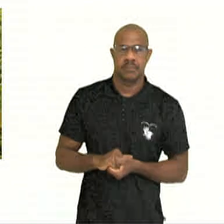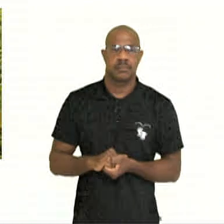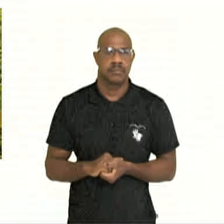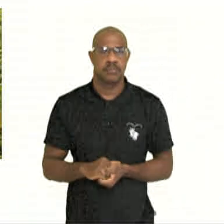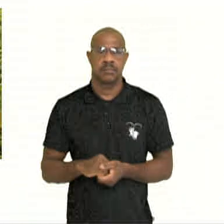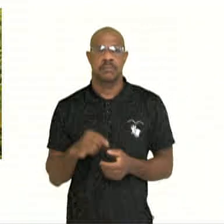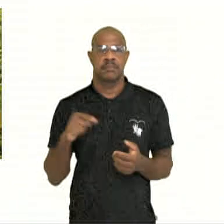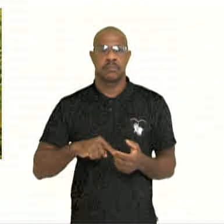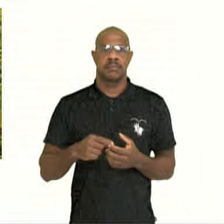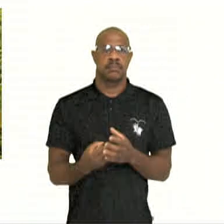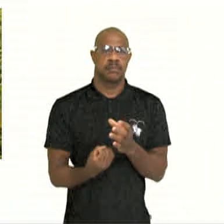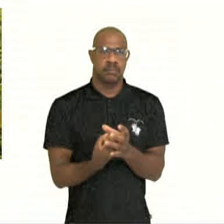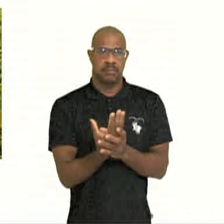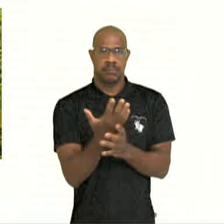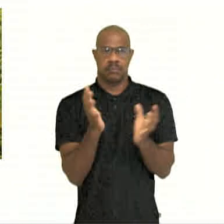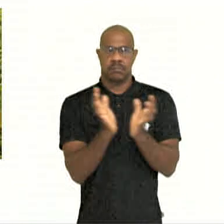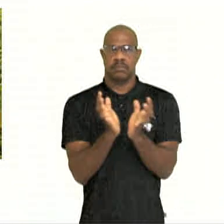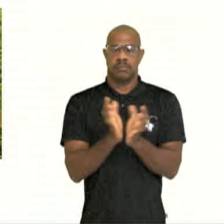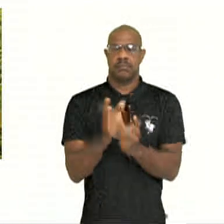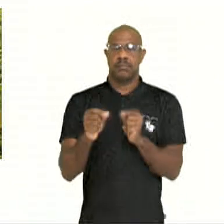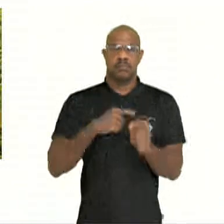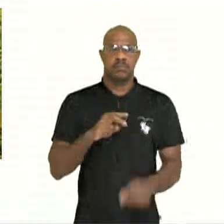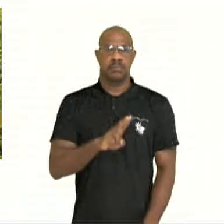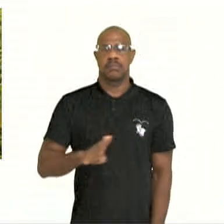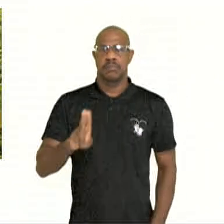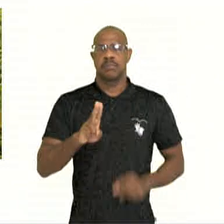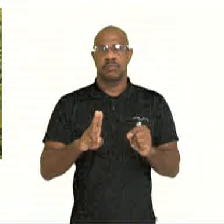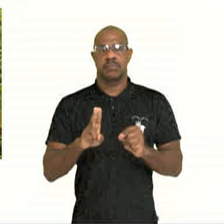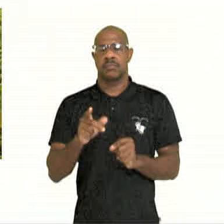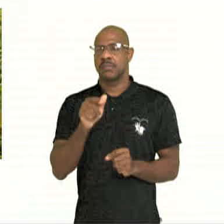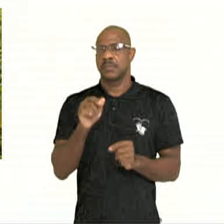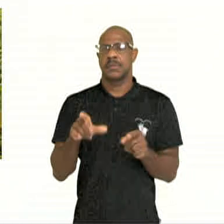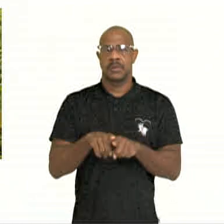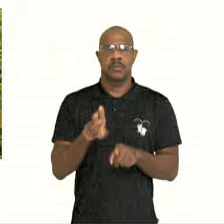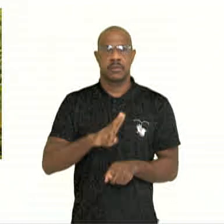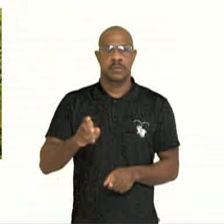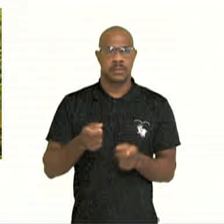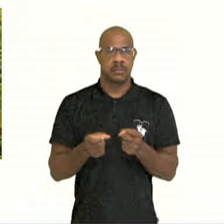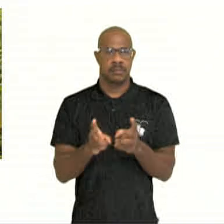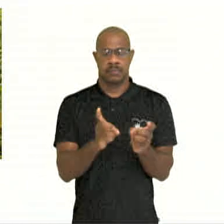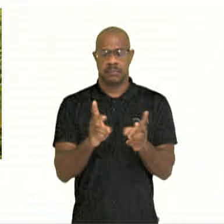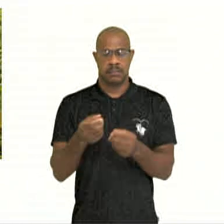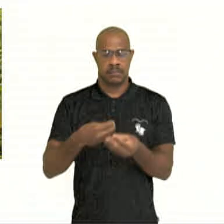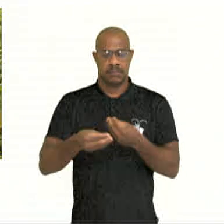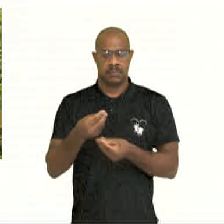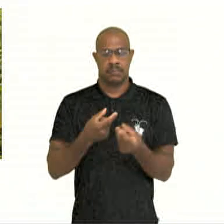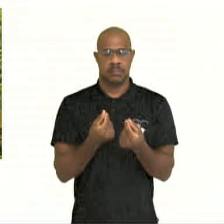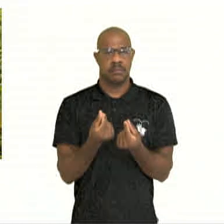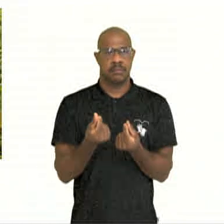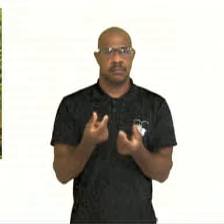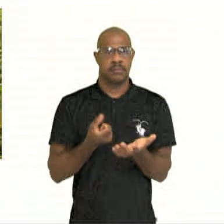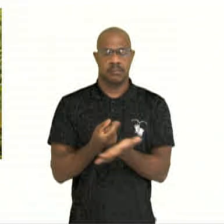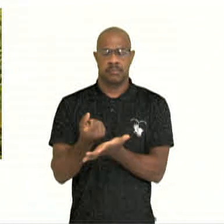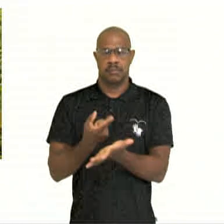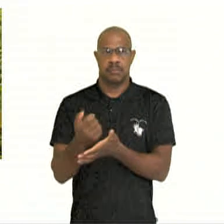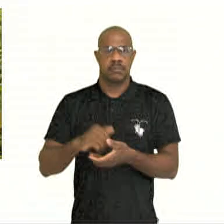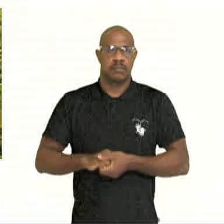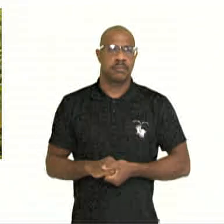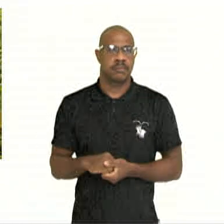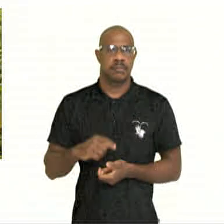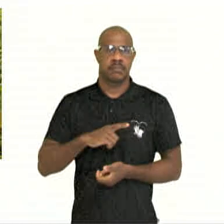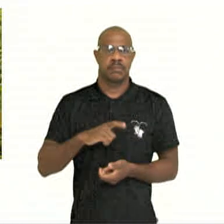Essas plantas, esse grupo, também ele é muito utilizado na economia. Em Minas Gerais, alguns restaurantes acabam